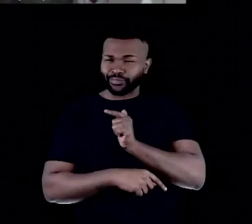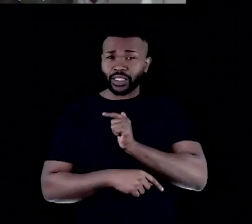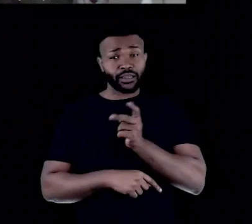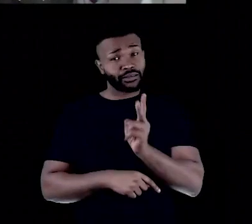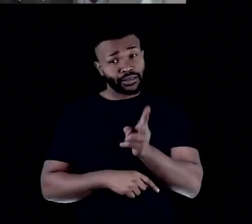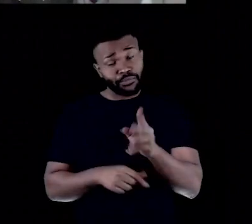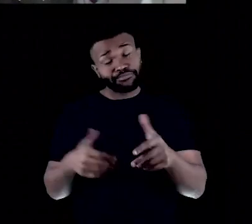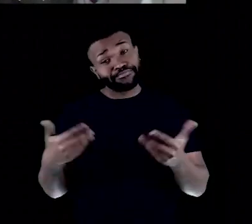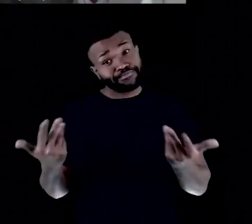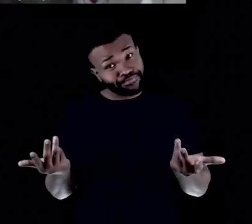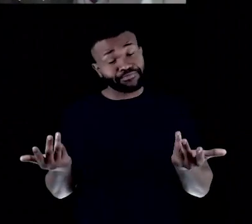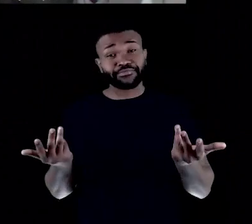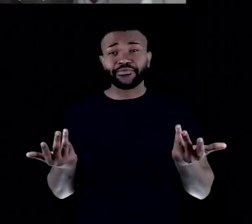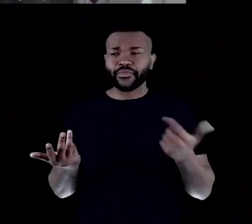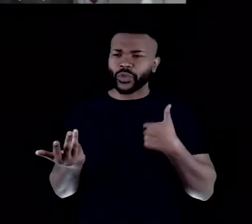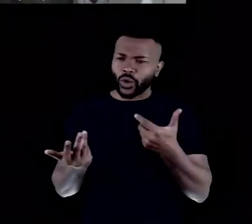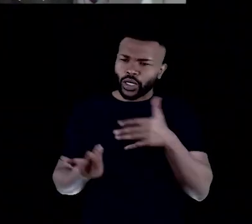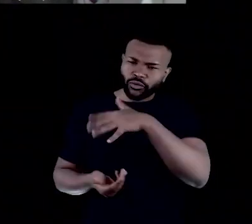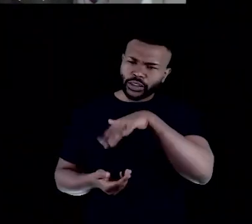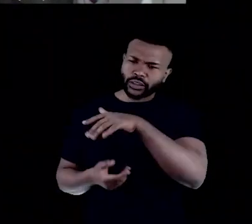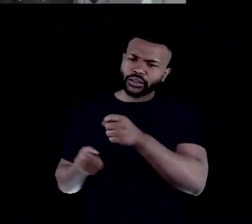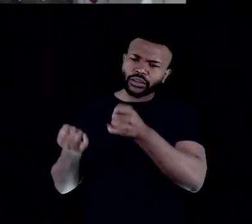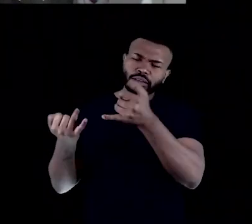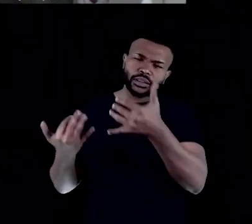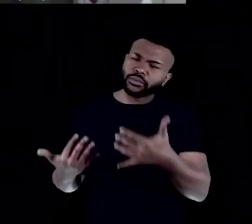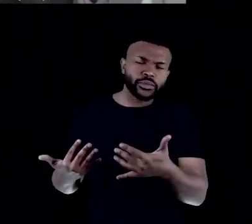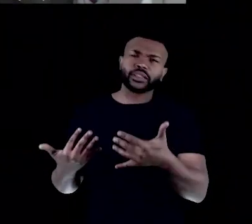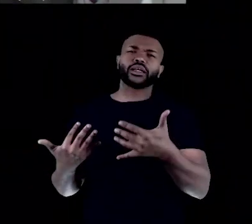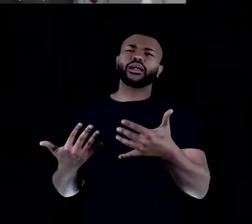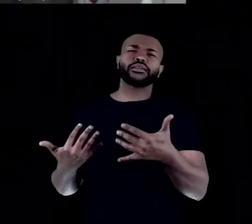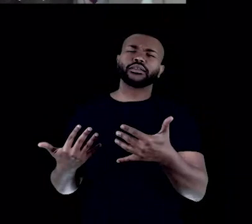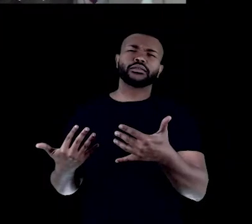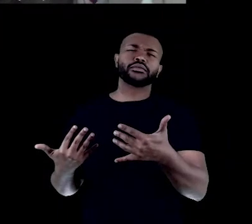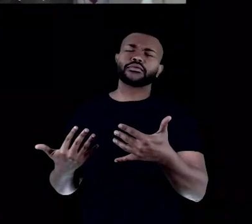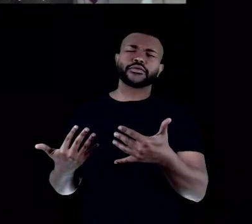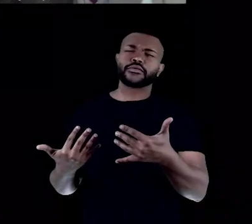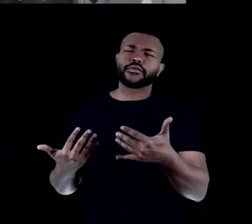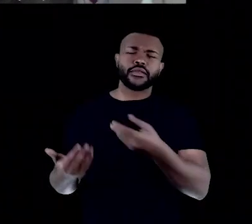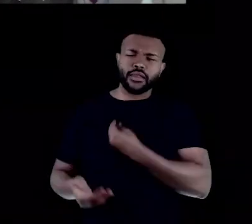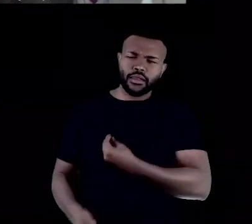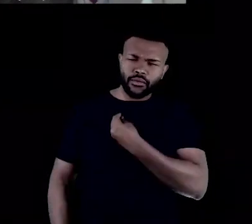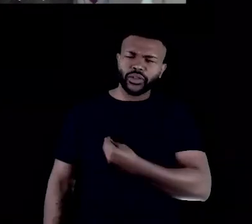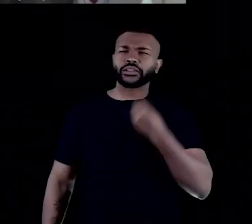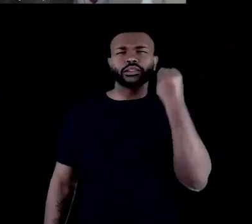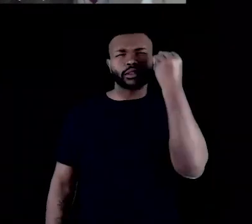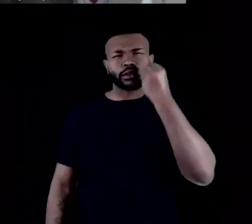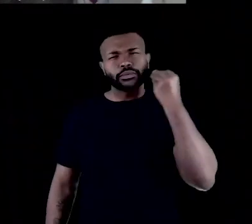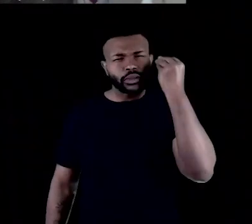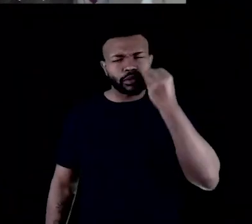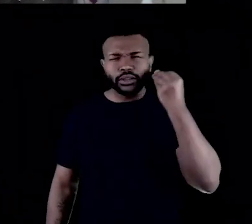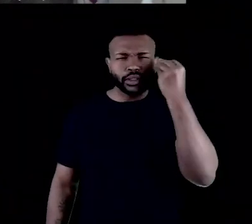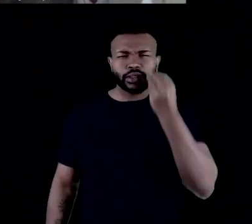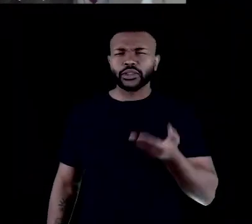isso, né? Enfim, queria que vocês falassem um pouco até que ponto essa